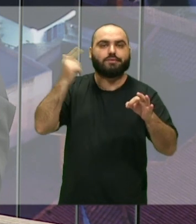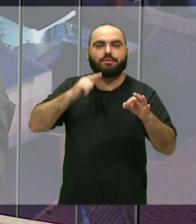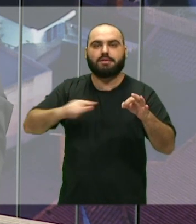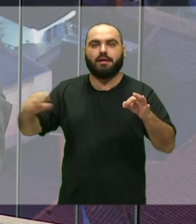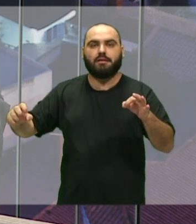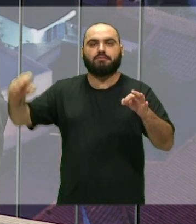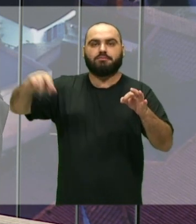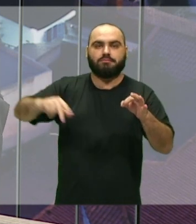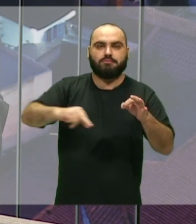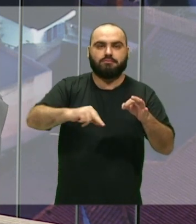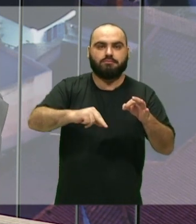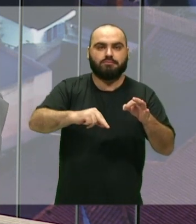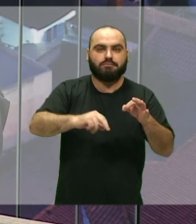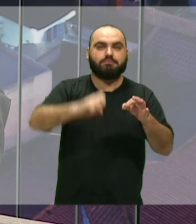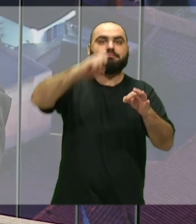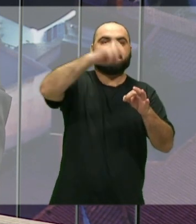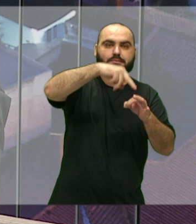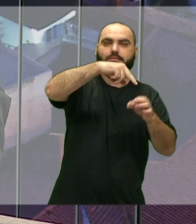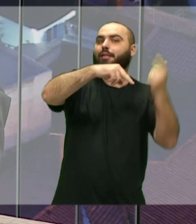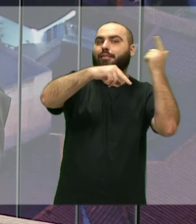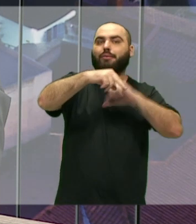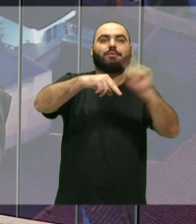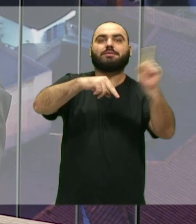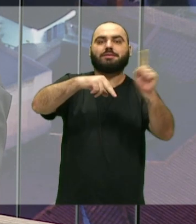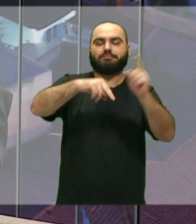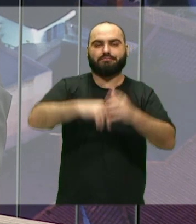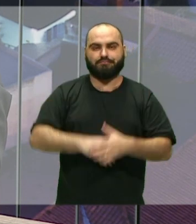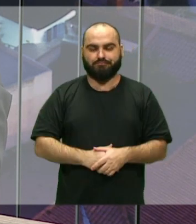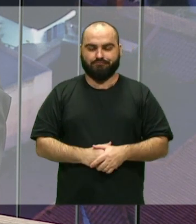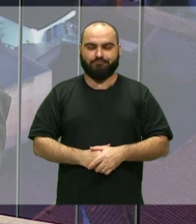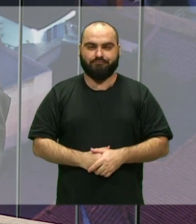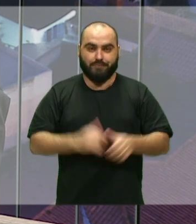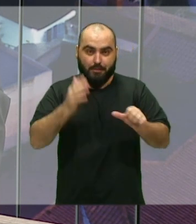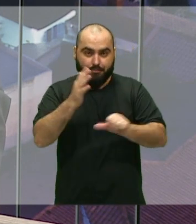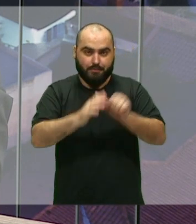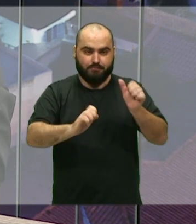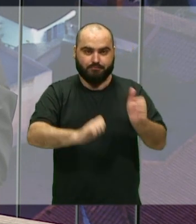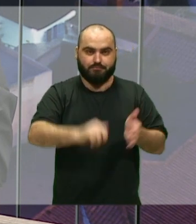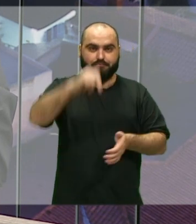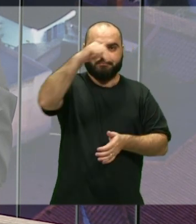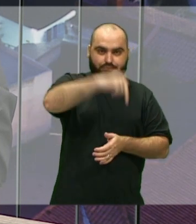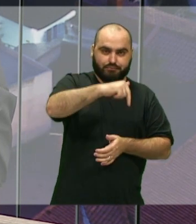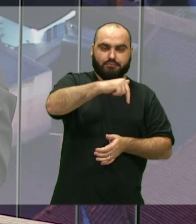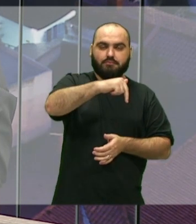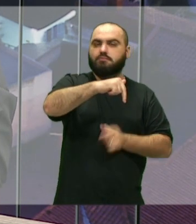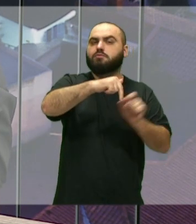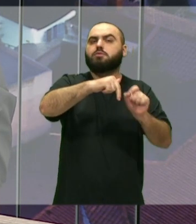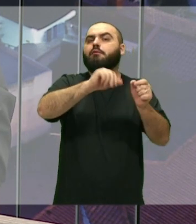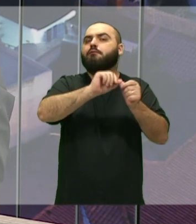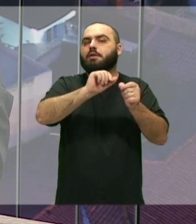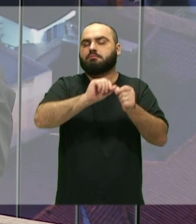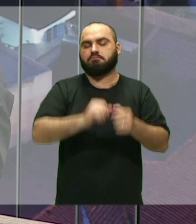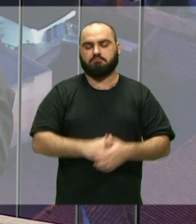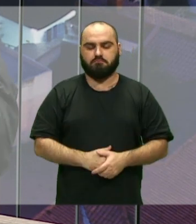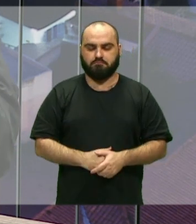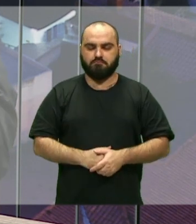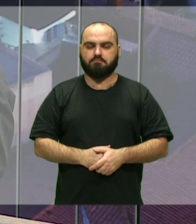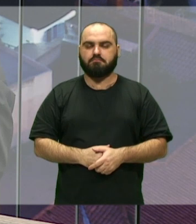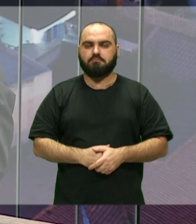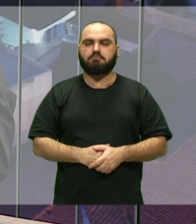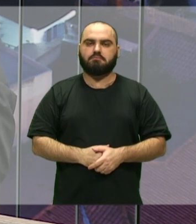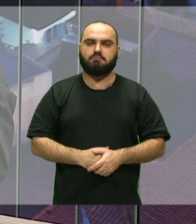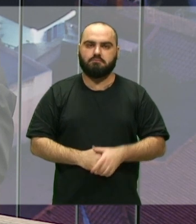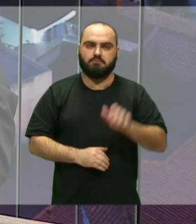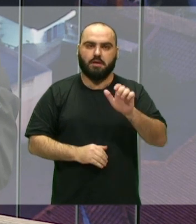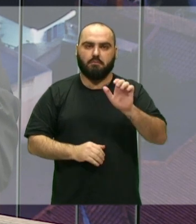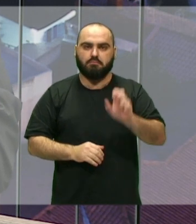ela subir rente na escada, no primeiro lance de escada. Então, o que ela fez? Ela, né, botou